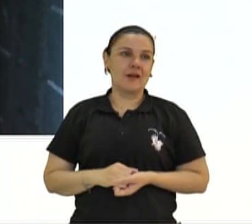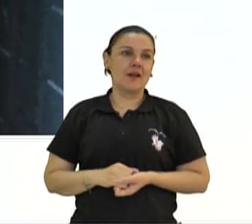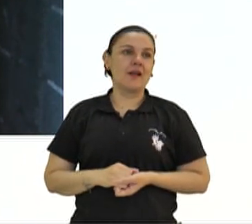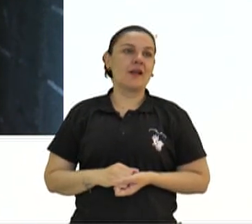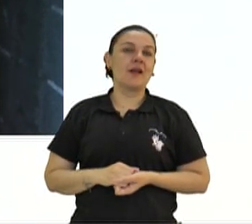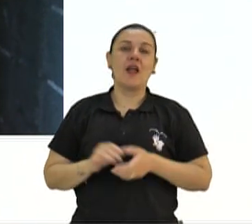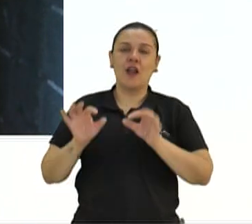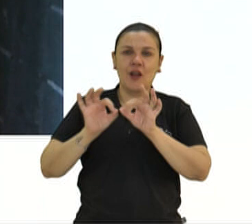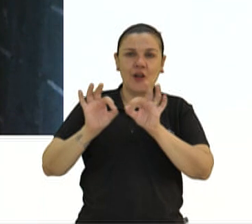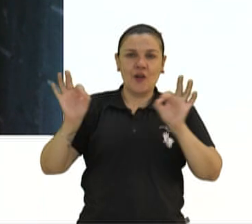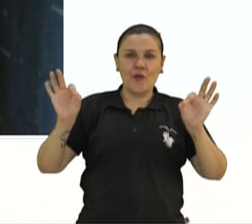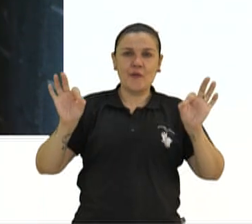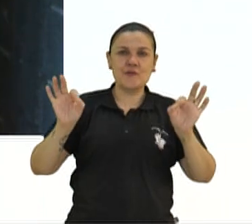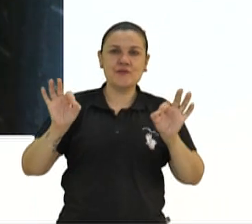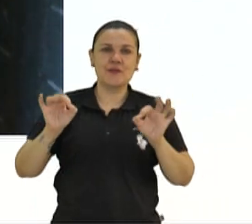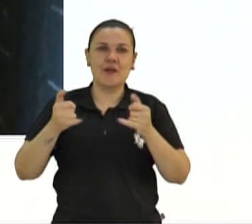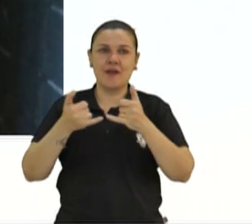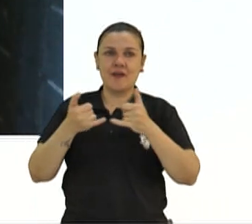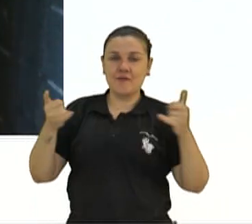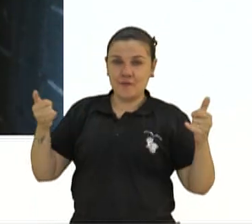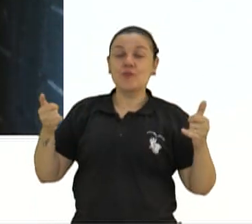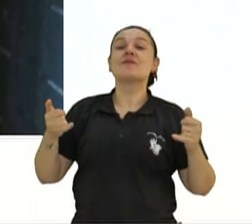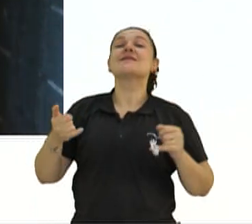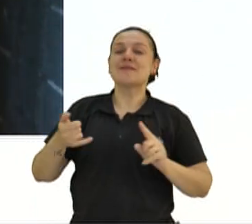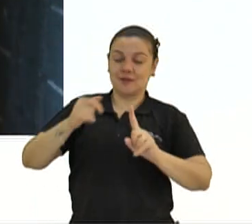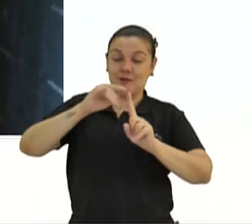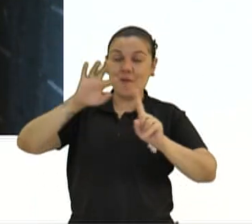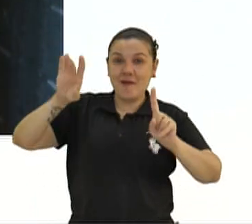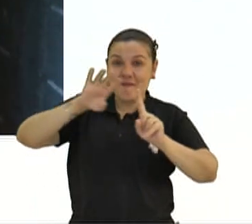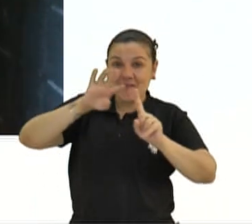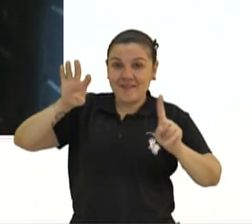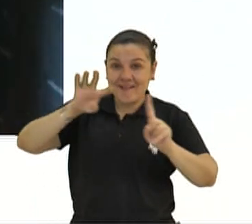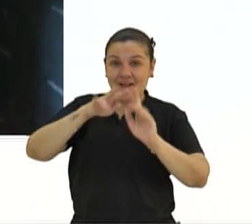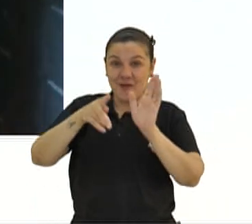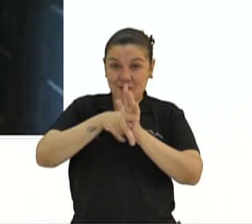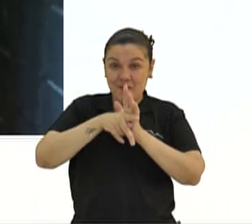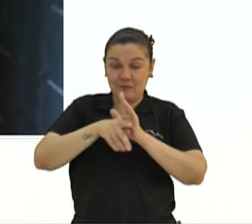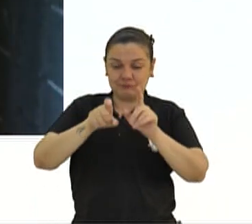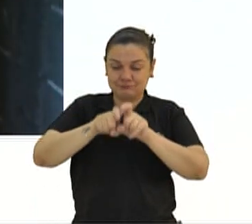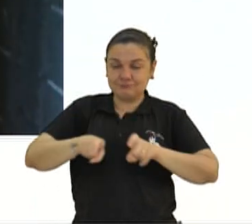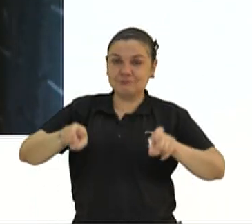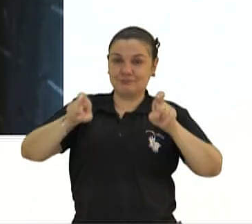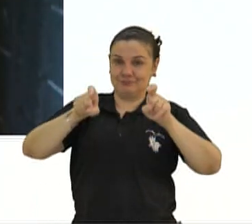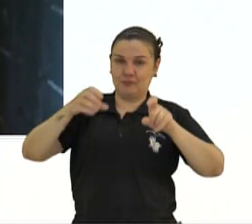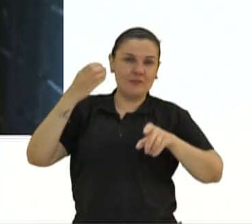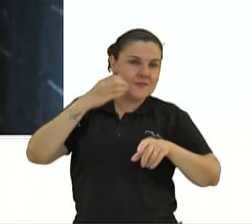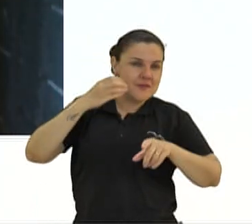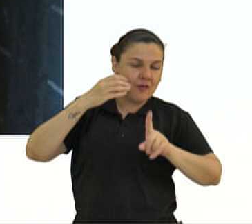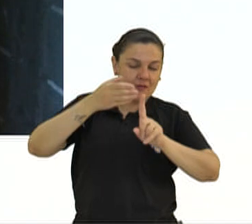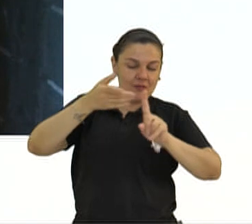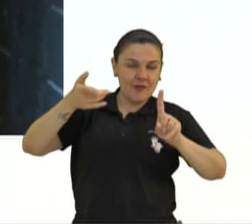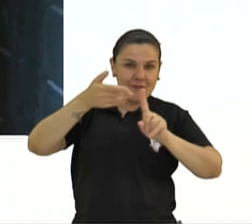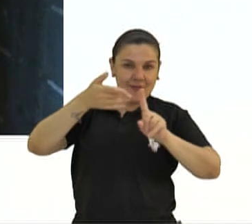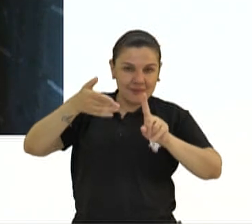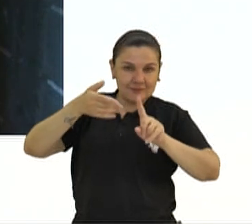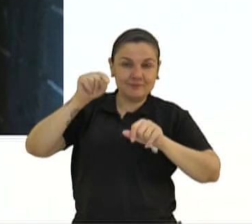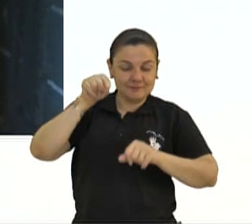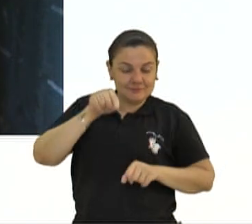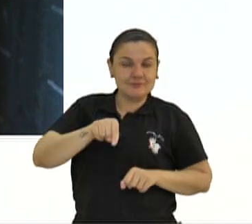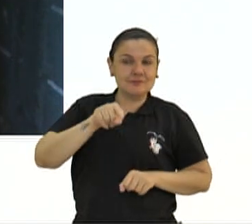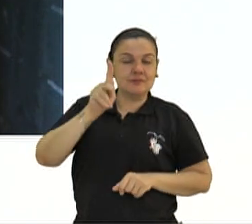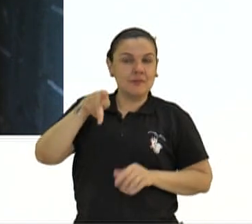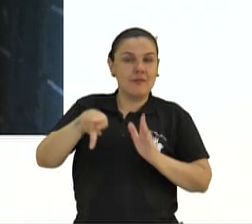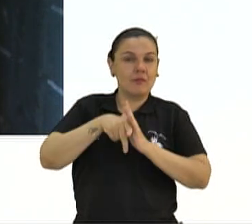longa distância sem fio? O Wi-Fi. Wi-Fi. Perfeito. É uma das características que a gente tem hoje, né, na atualidade, que